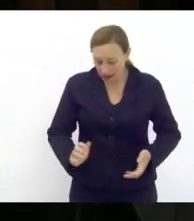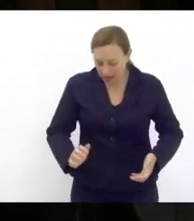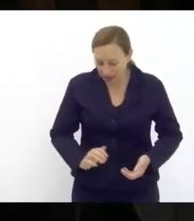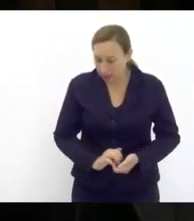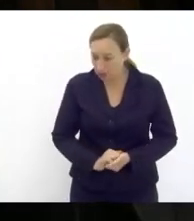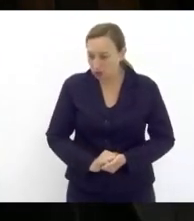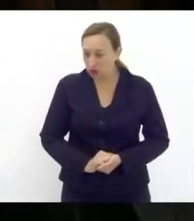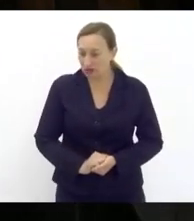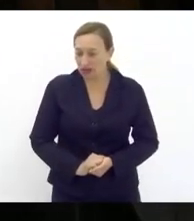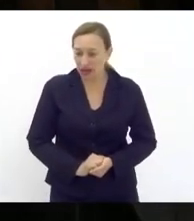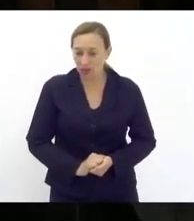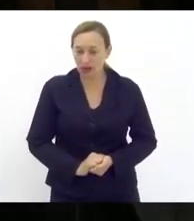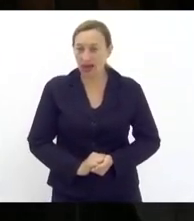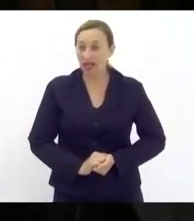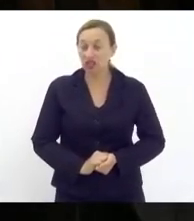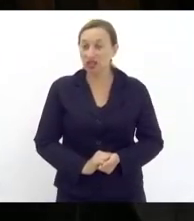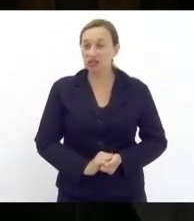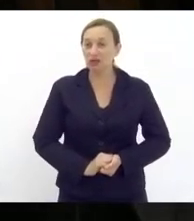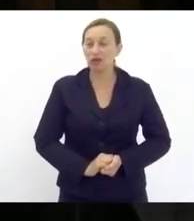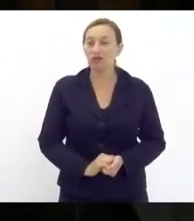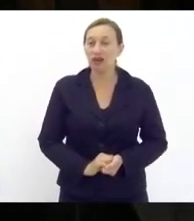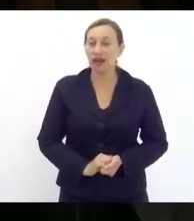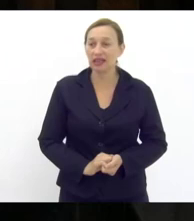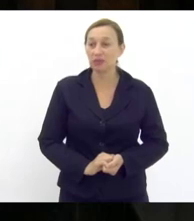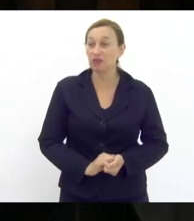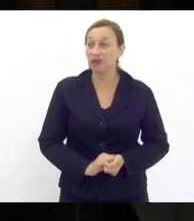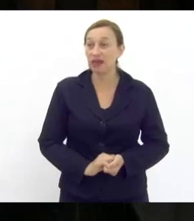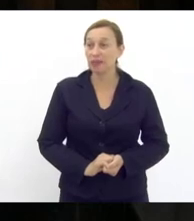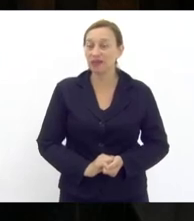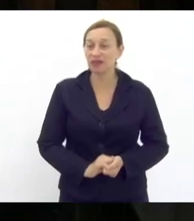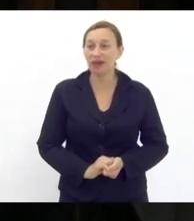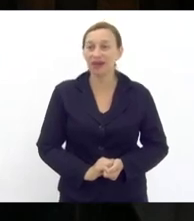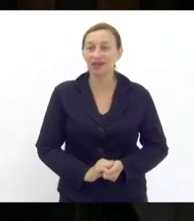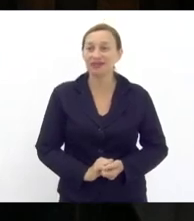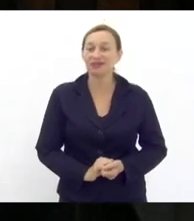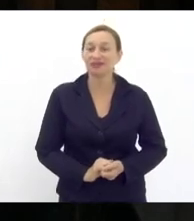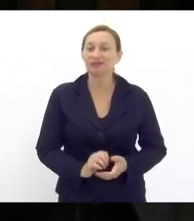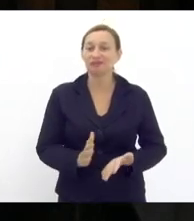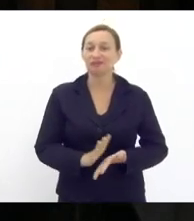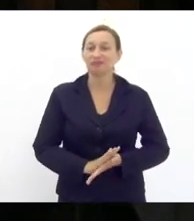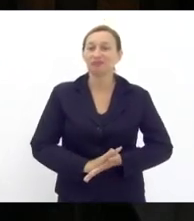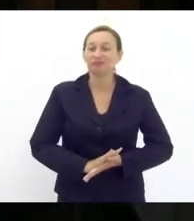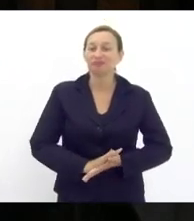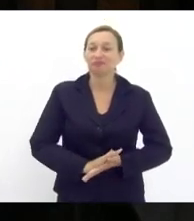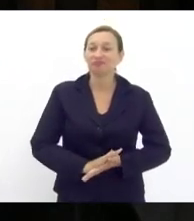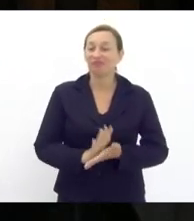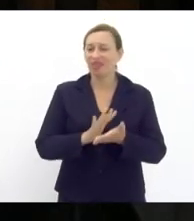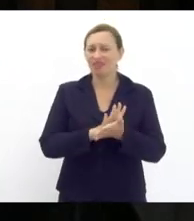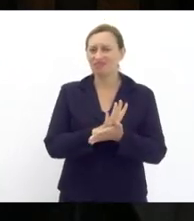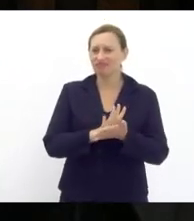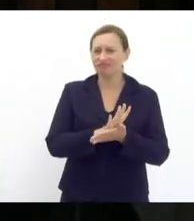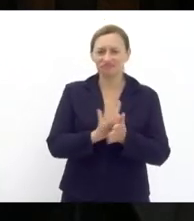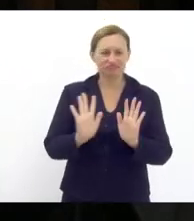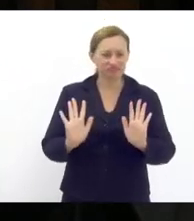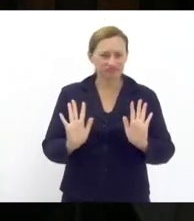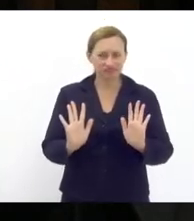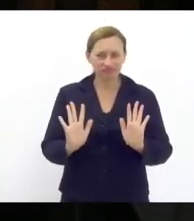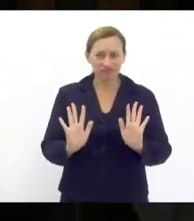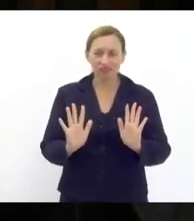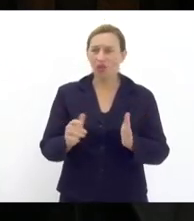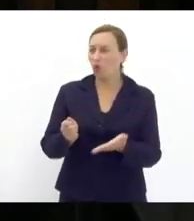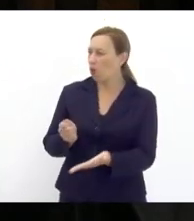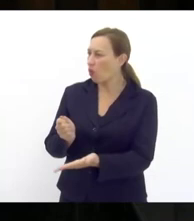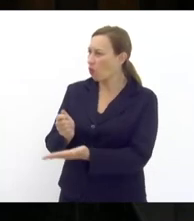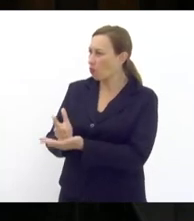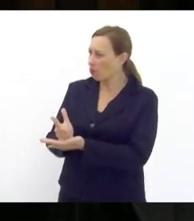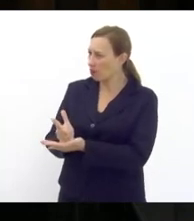da Assembleia Legislativa, 30 milhões de reais, e não deu justificativa de absolutamente nada. Quis comprar um